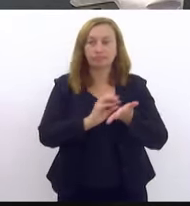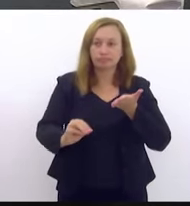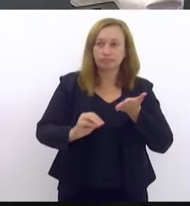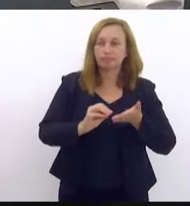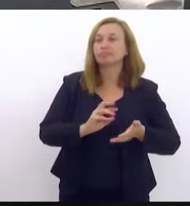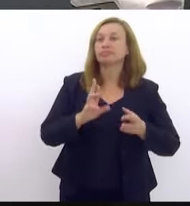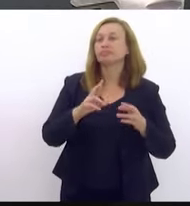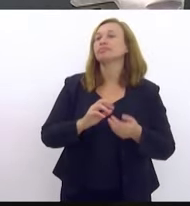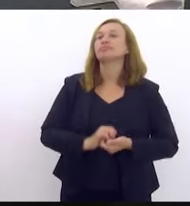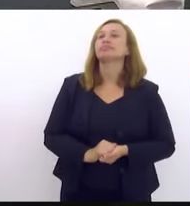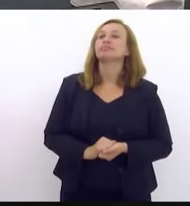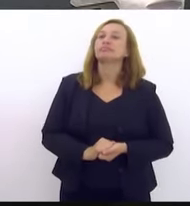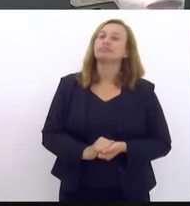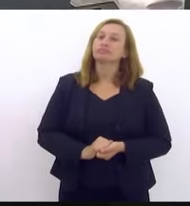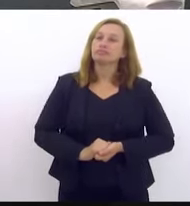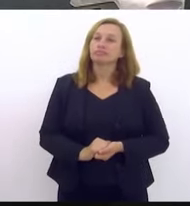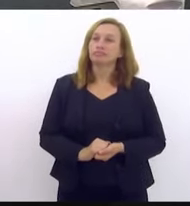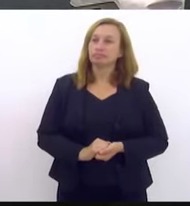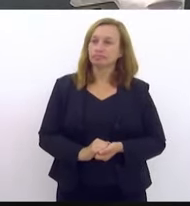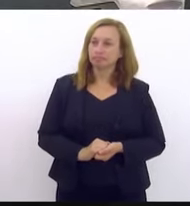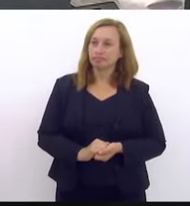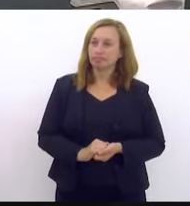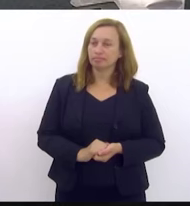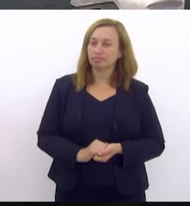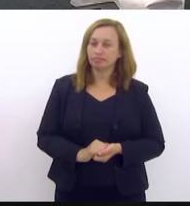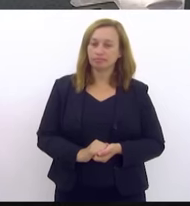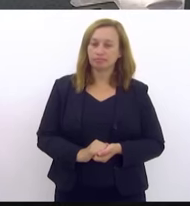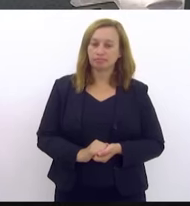sessão anterior.